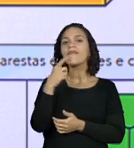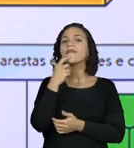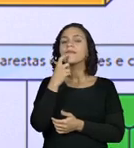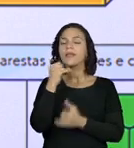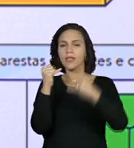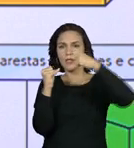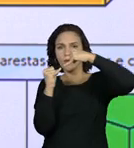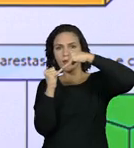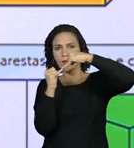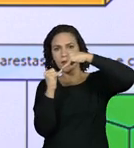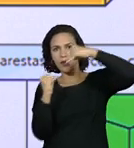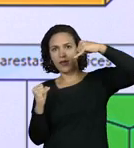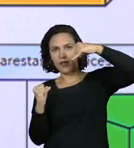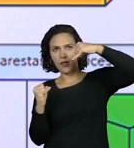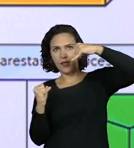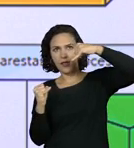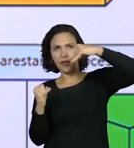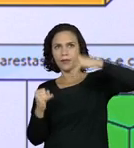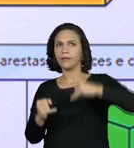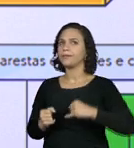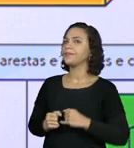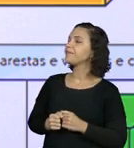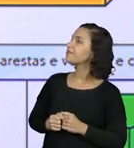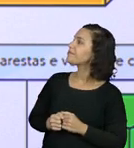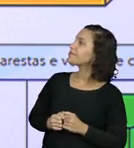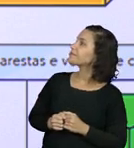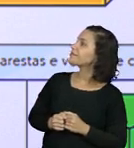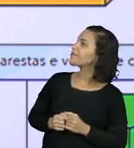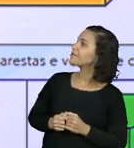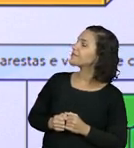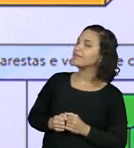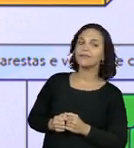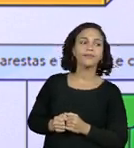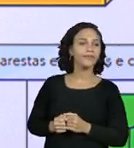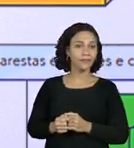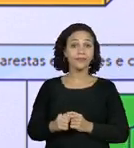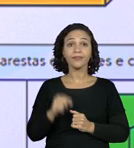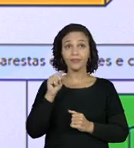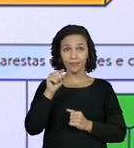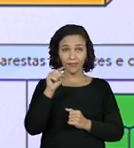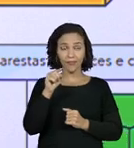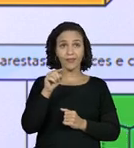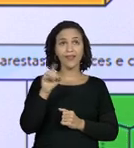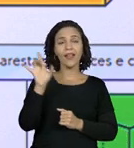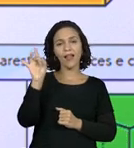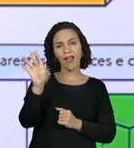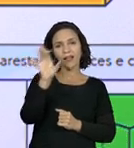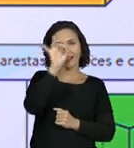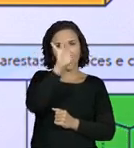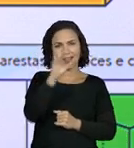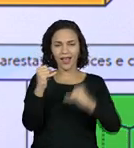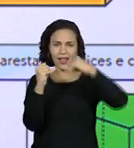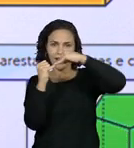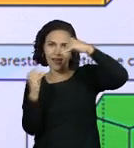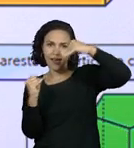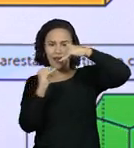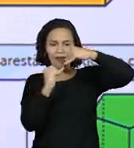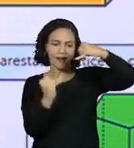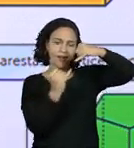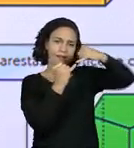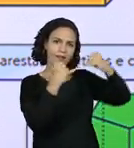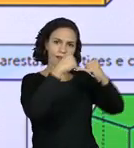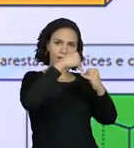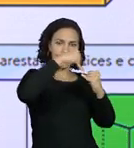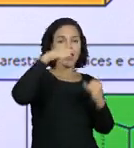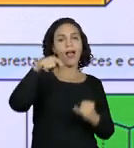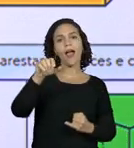Esse lado áspero aqui que você toca, estão vendo? Cada um desses lados, você dá o nome de aresta.